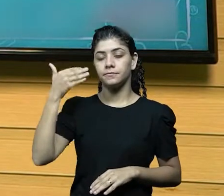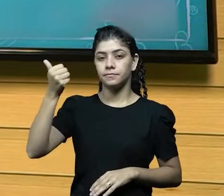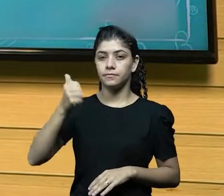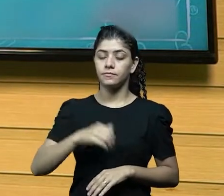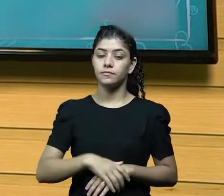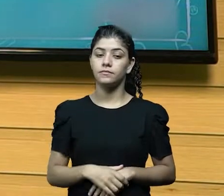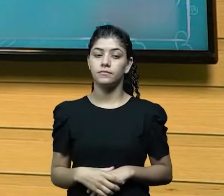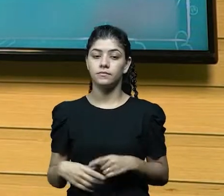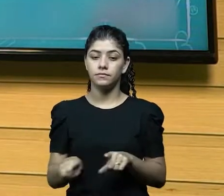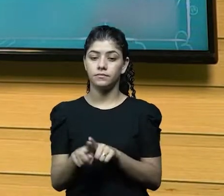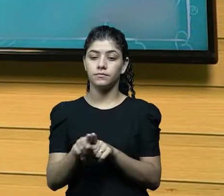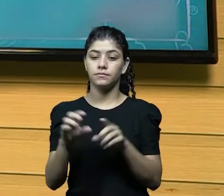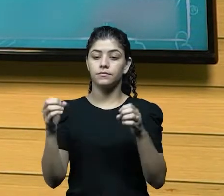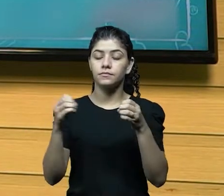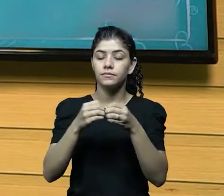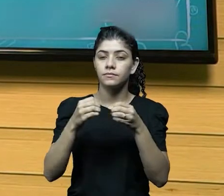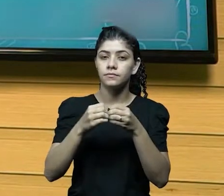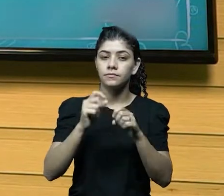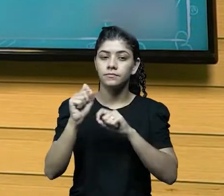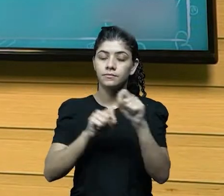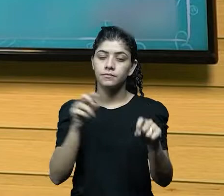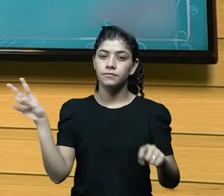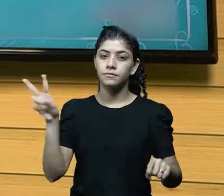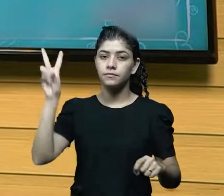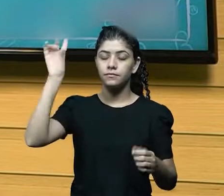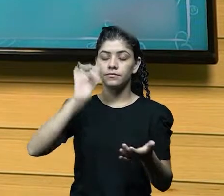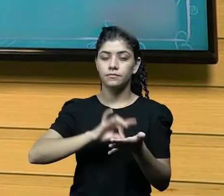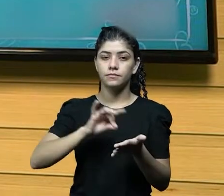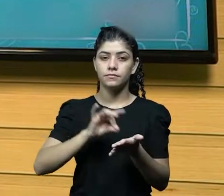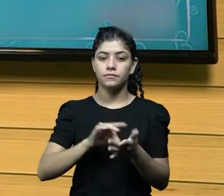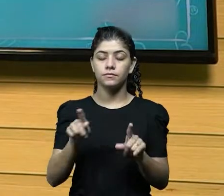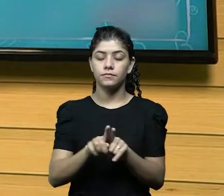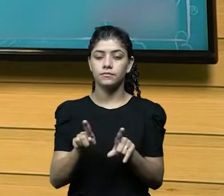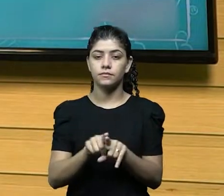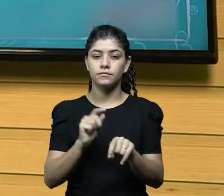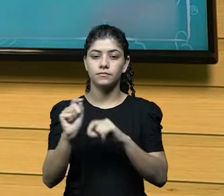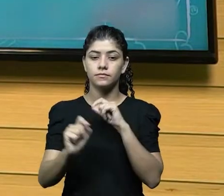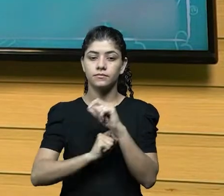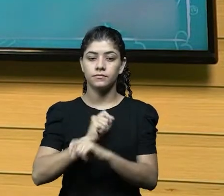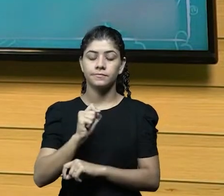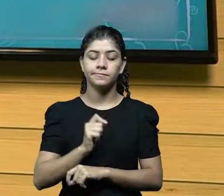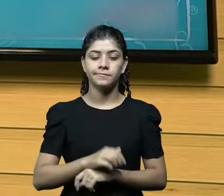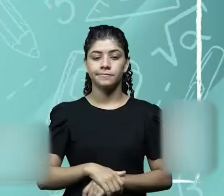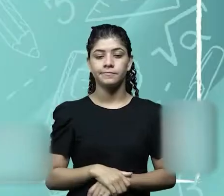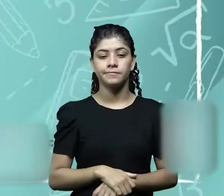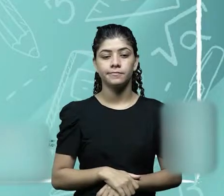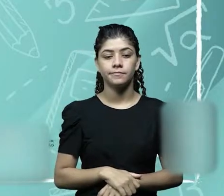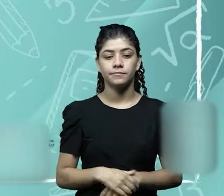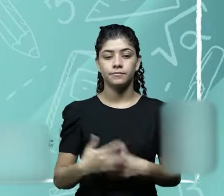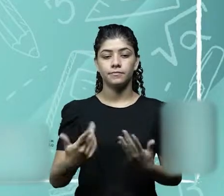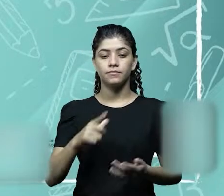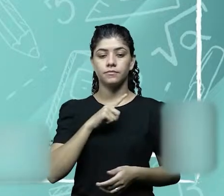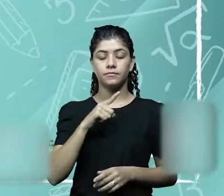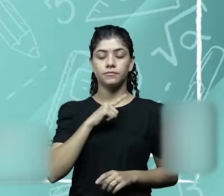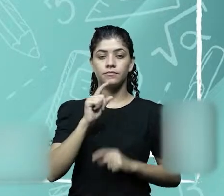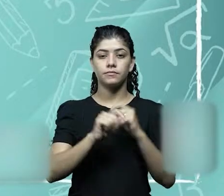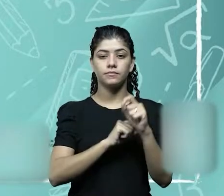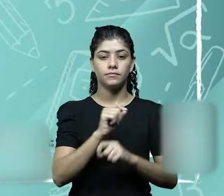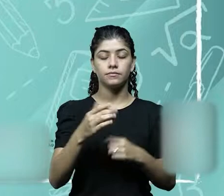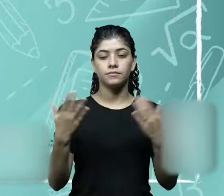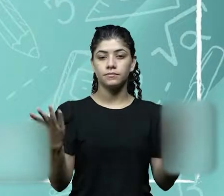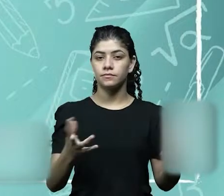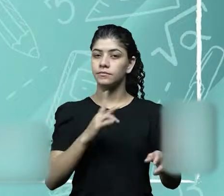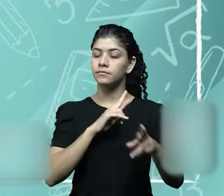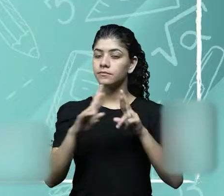a medida tomada e mais próximo do valor verdadeiro ela também será. Tá? Então aqui nós